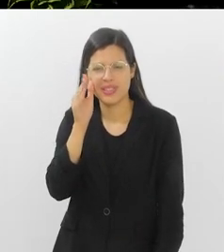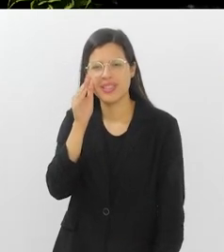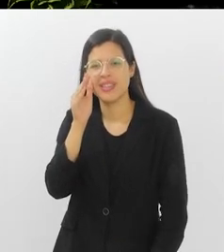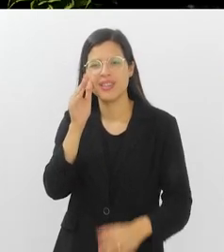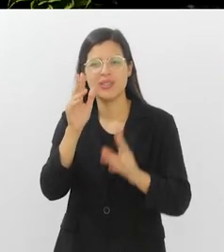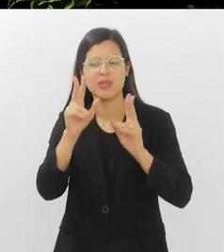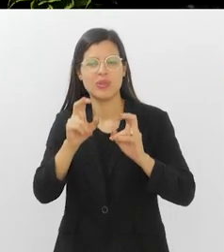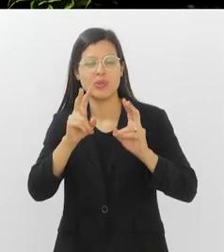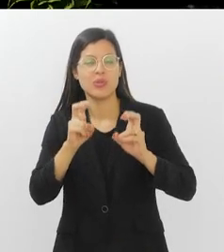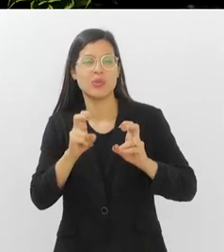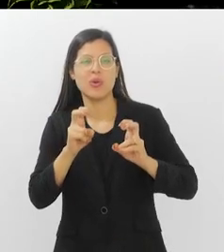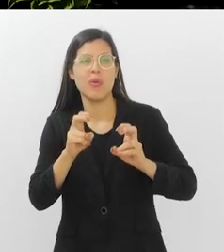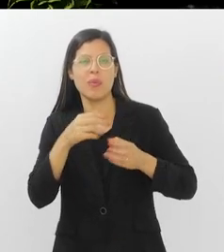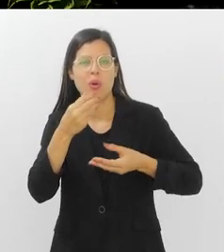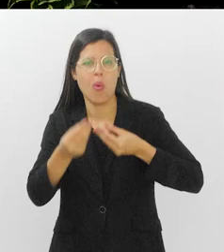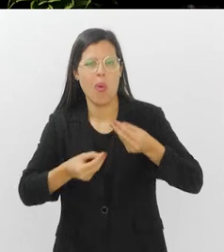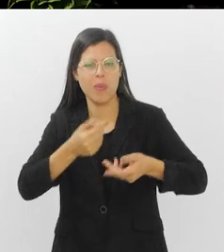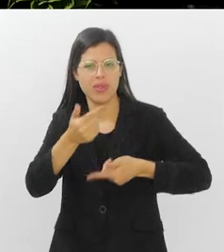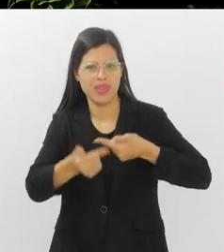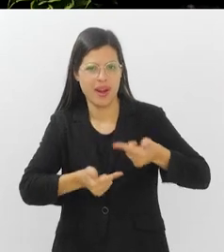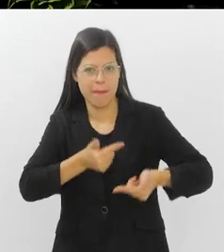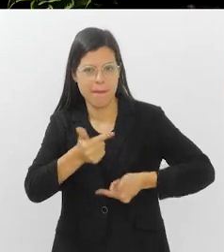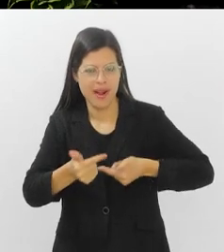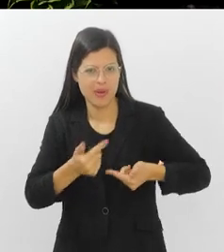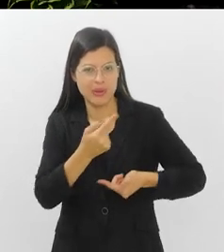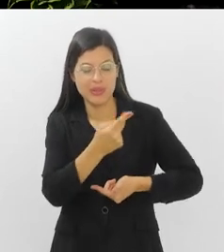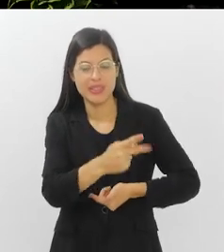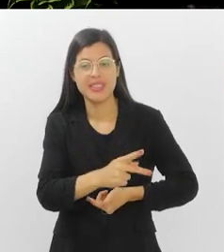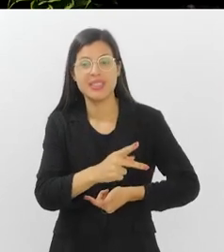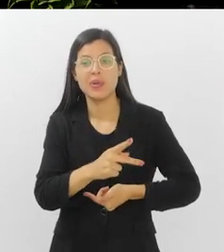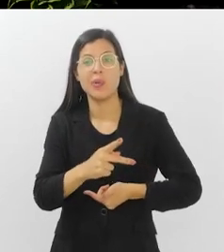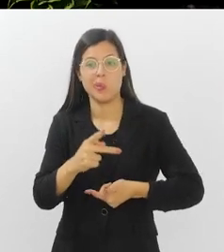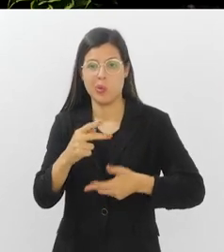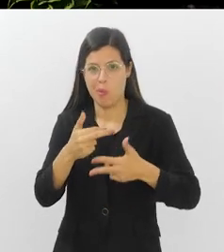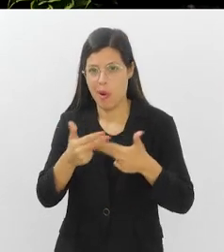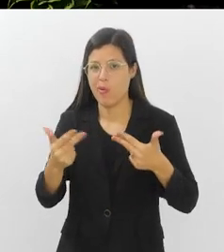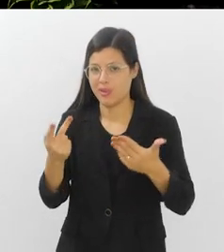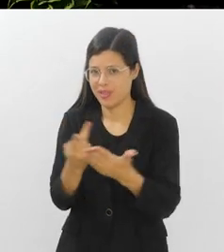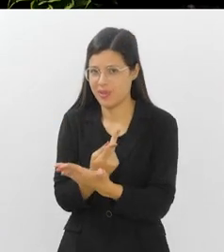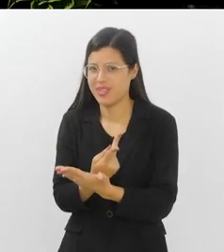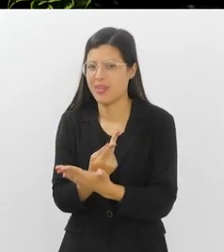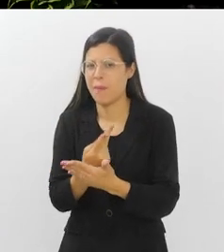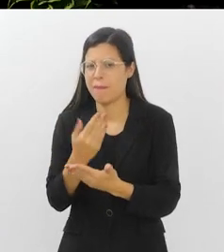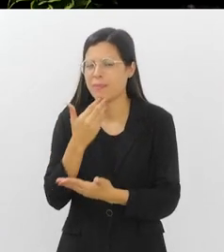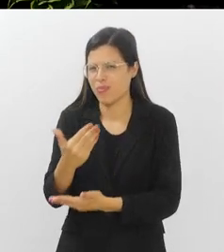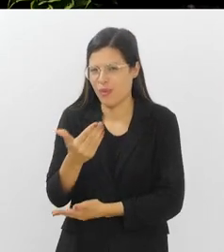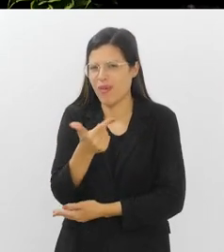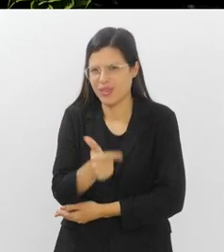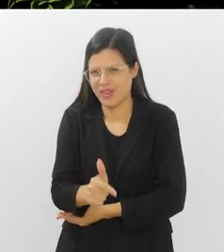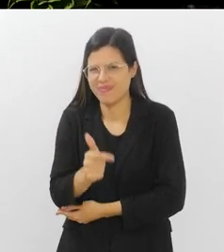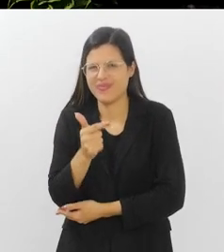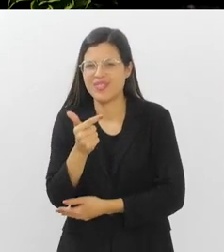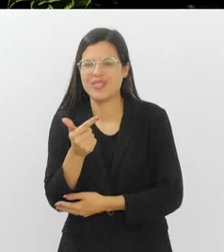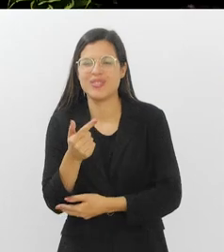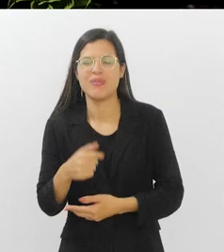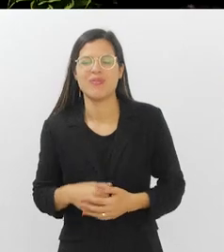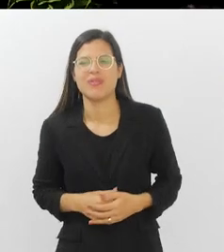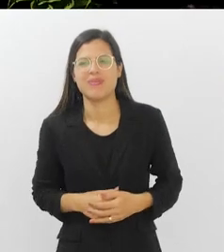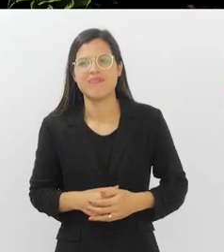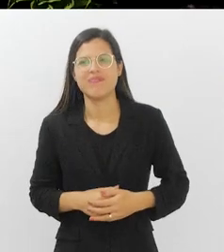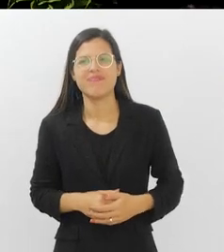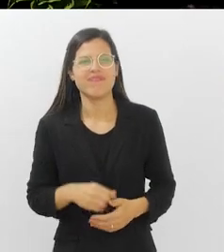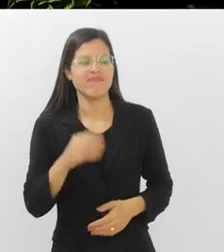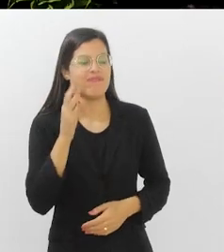sobre a sua rotina de trabalho e um fato que aconteceu queria que você repetisse pra gente para quem tá em casa